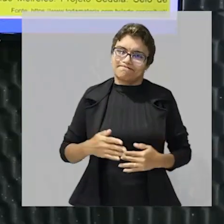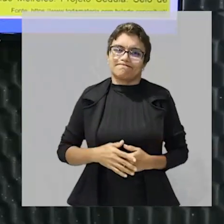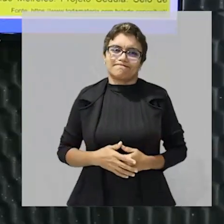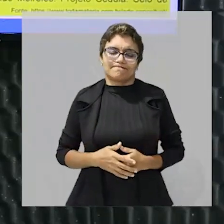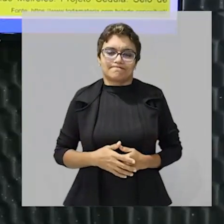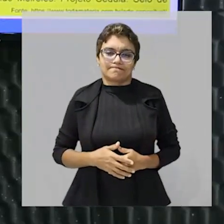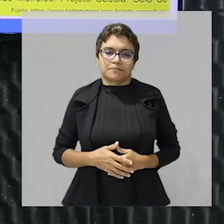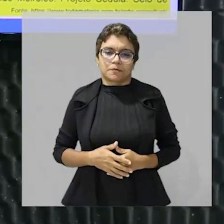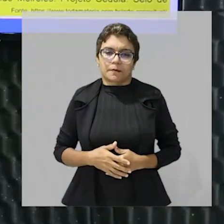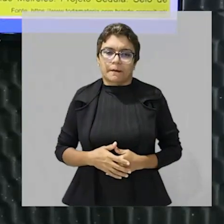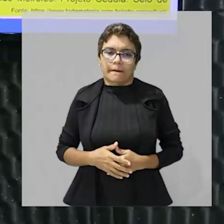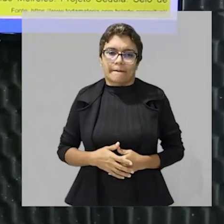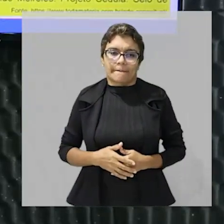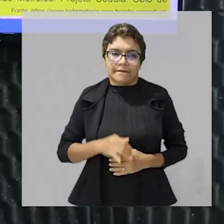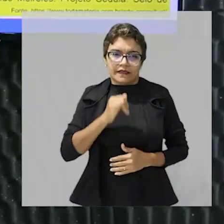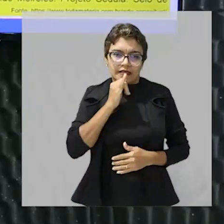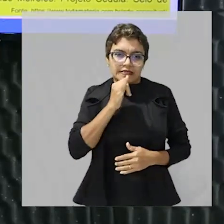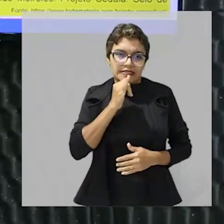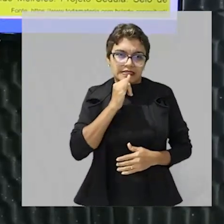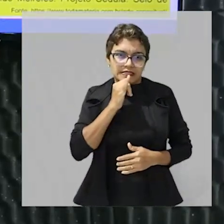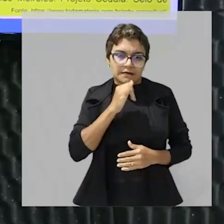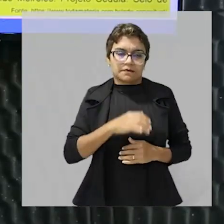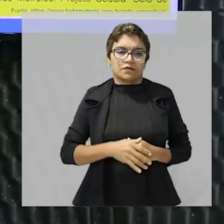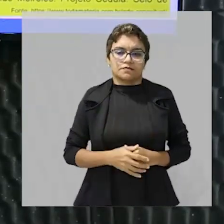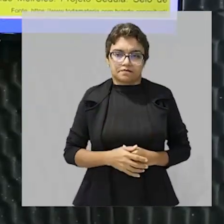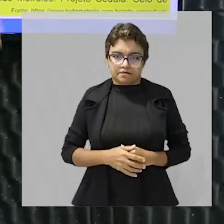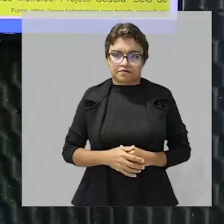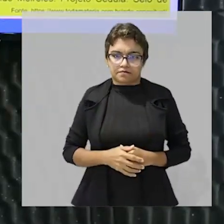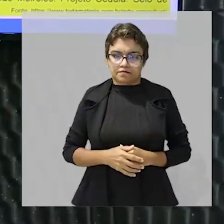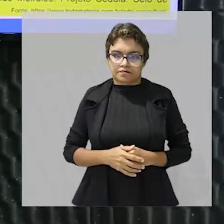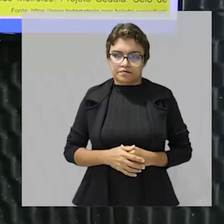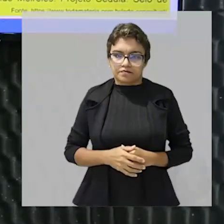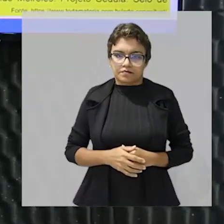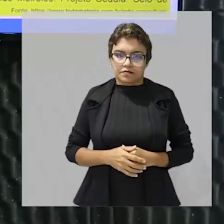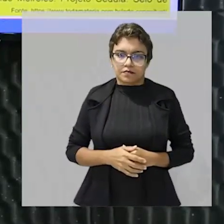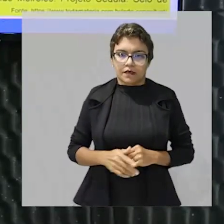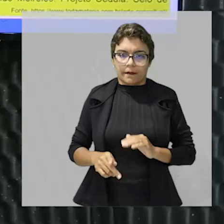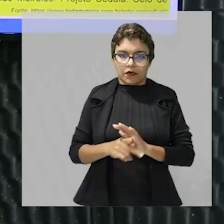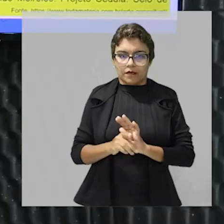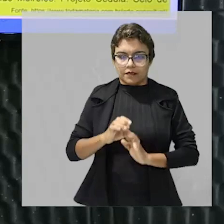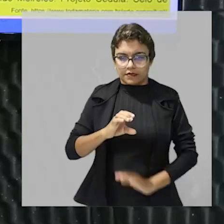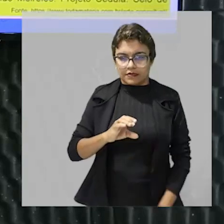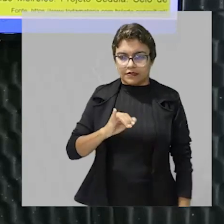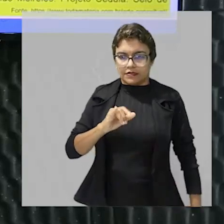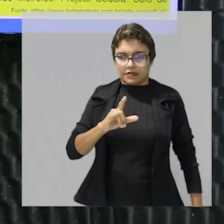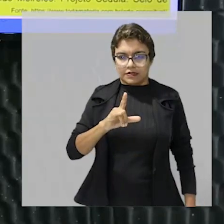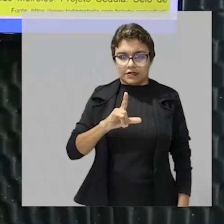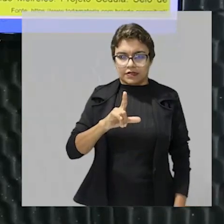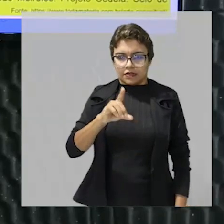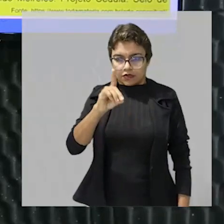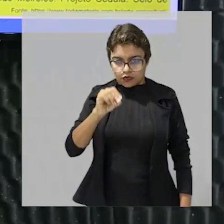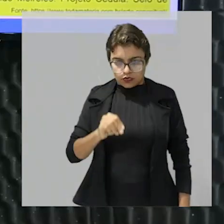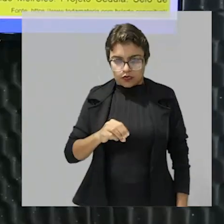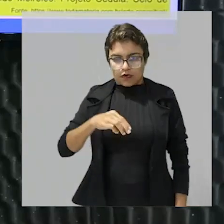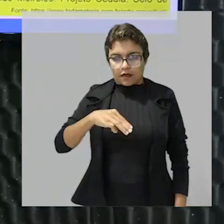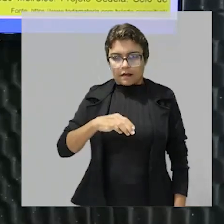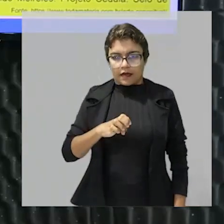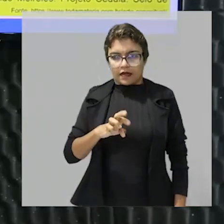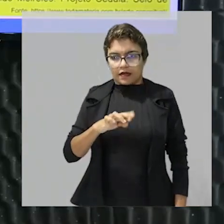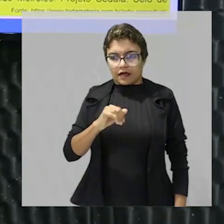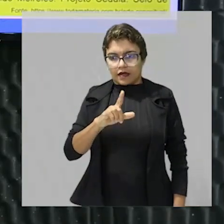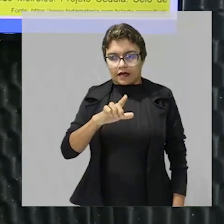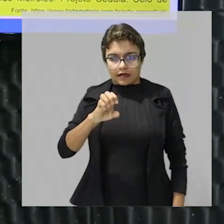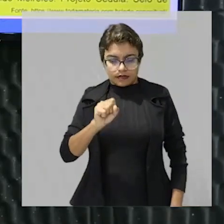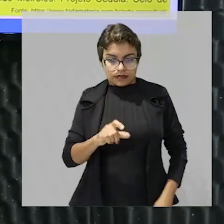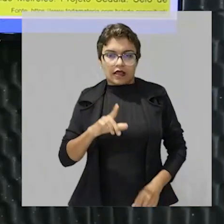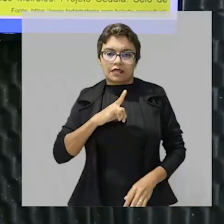Quando o Cildo Meirelles, que já caiu várias vezes, questões dele sobre a obra dele, questiona, ele